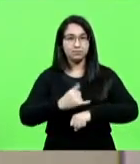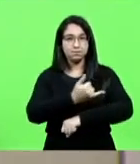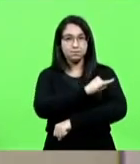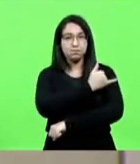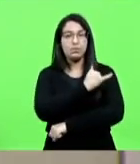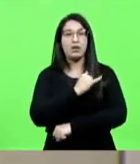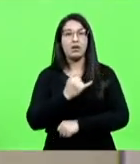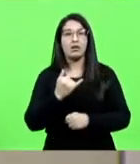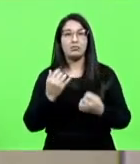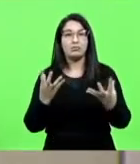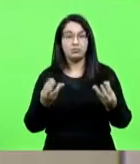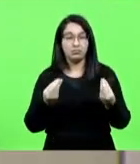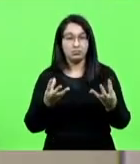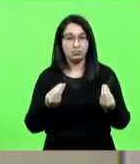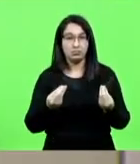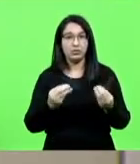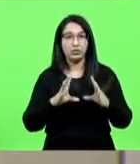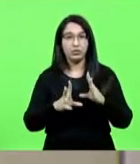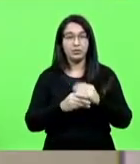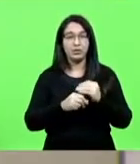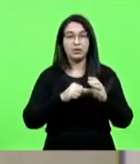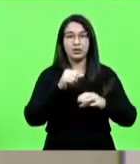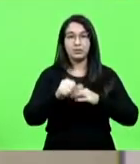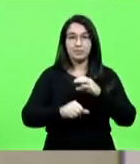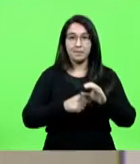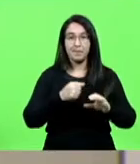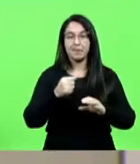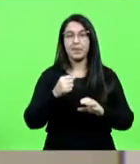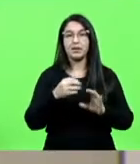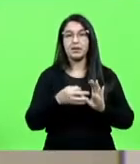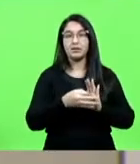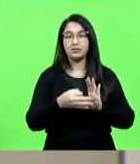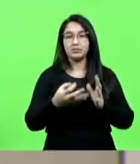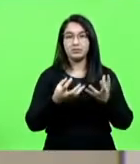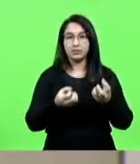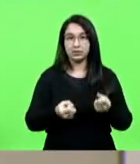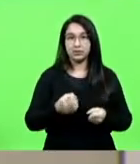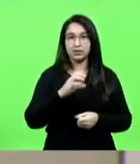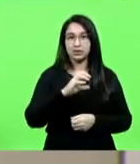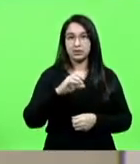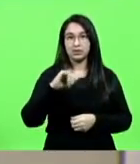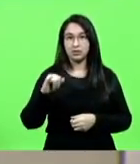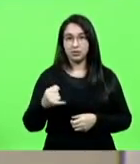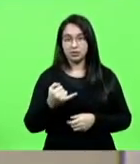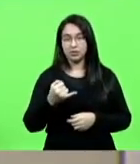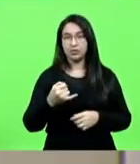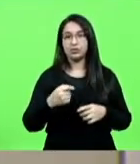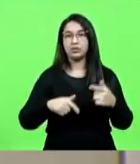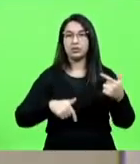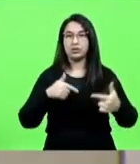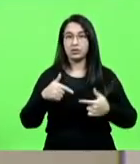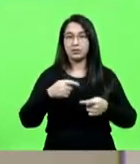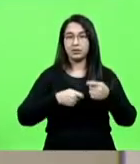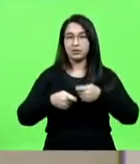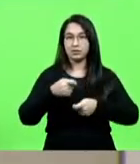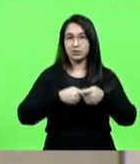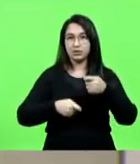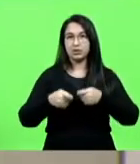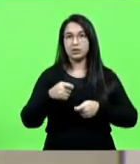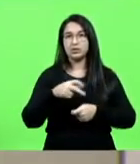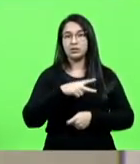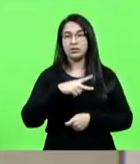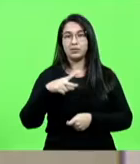modificativa, e pareceres favoráveis das comissões de Constituição e Justiça, Comissão de Trabalho, Administração e Serviço Público,